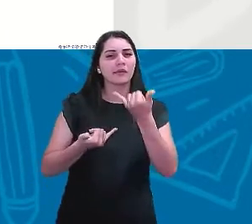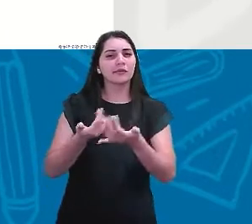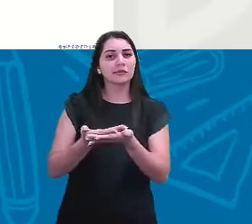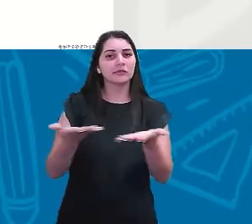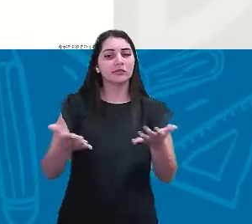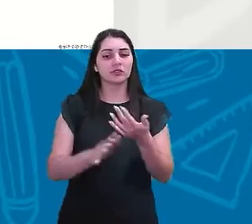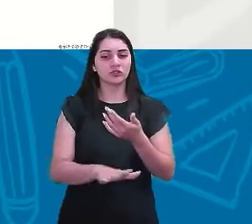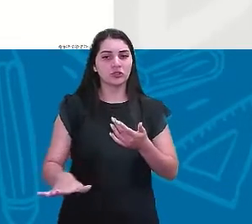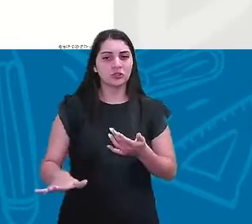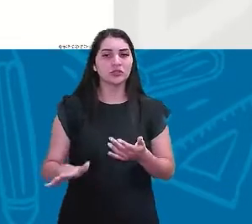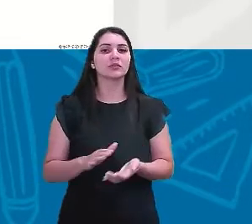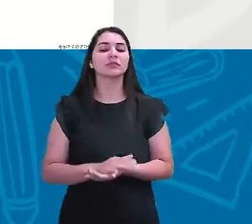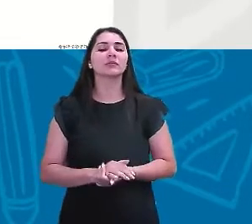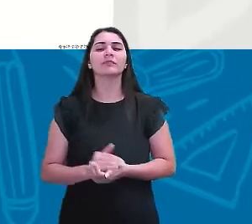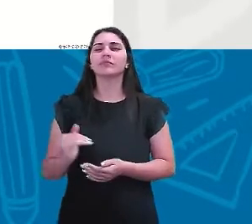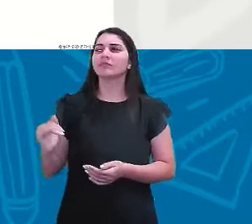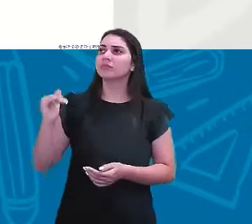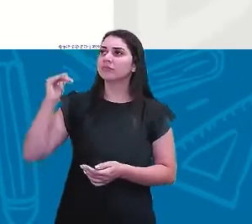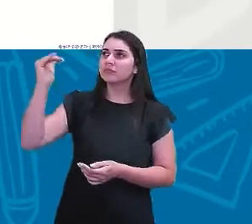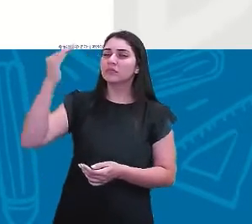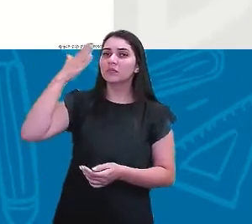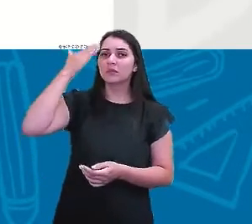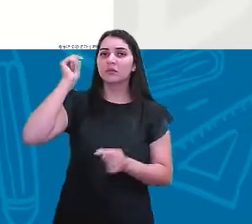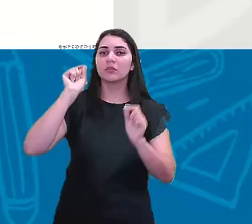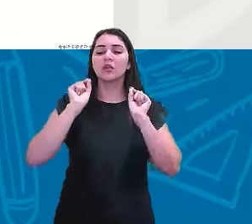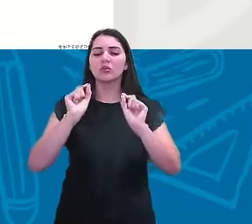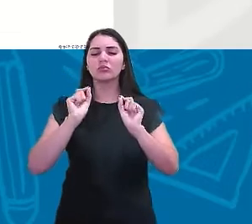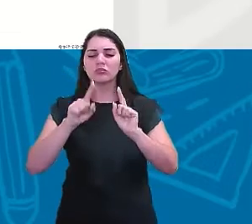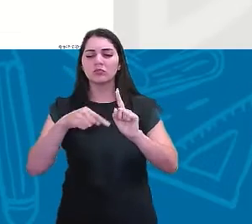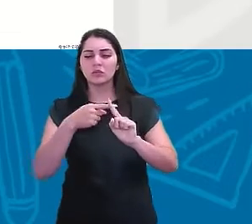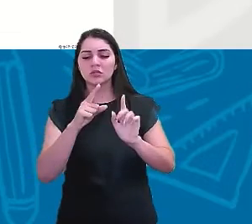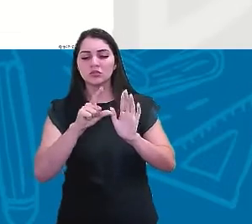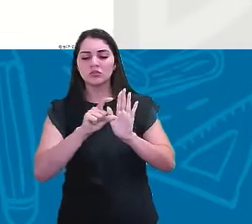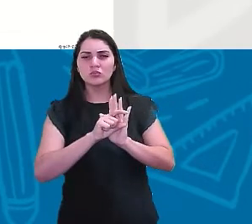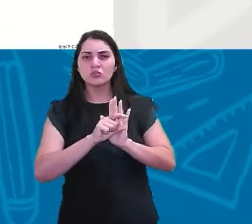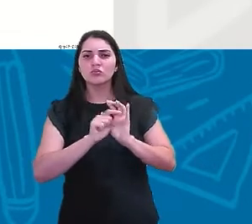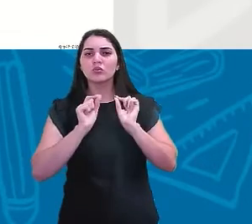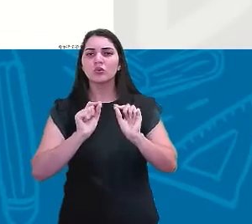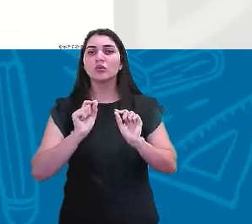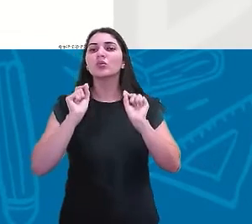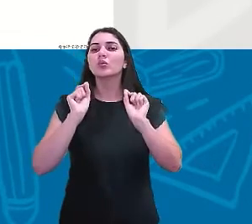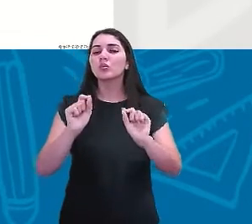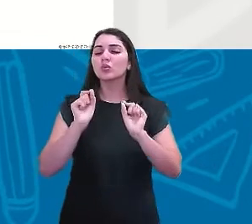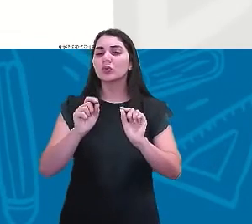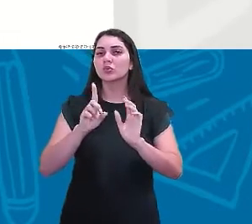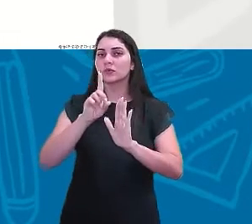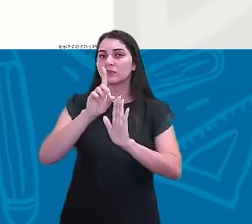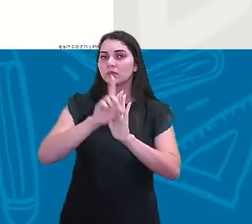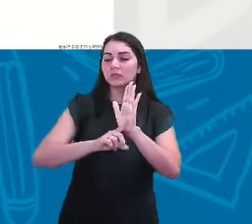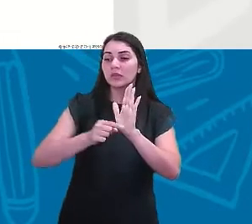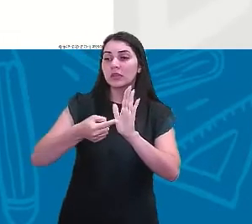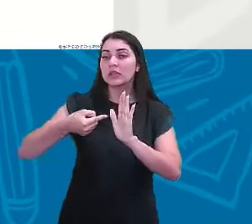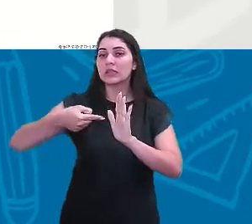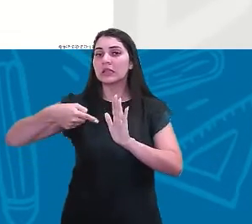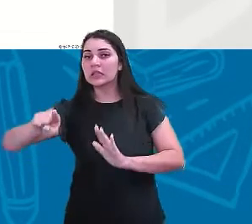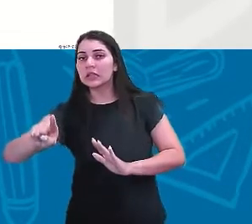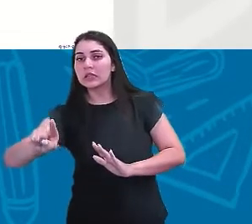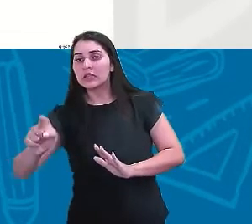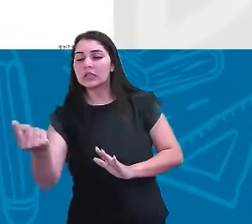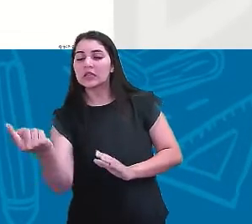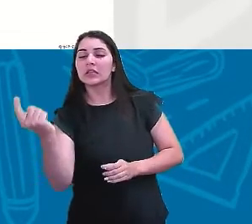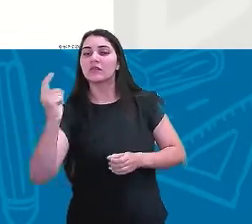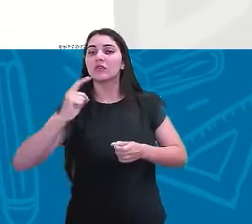vocês, crianças, adolescentes, adultos, para a gente saber mais um pouquinho o que é o direito de ir e vir do outro. Vamos